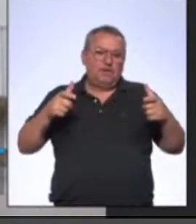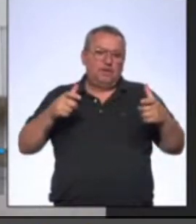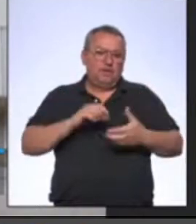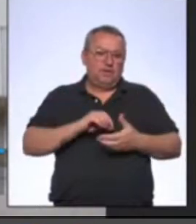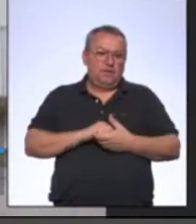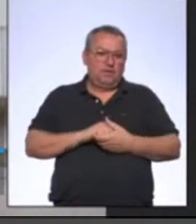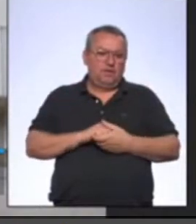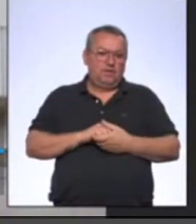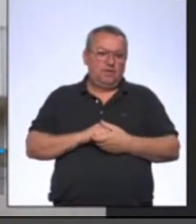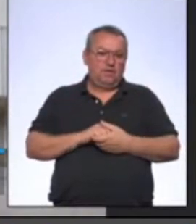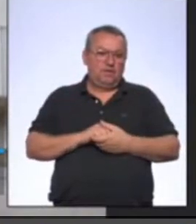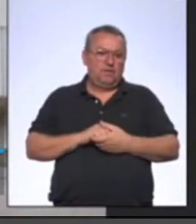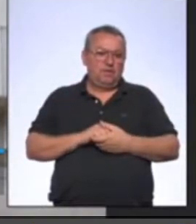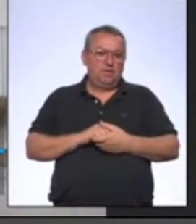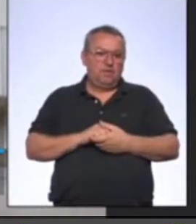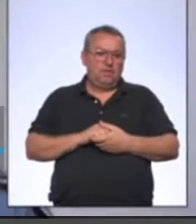né?